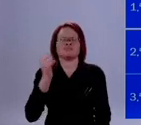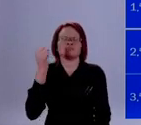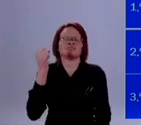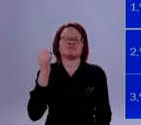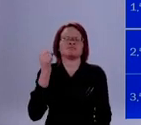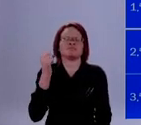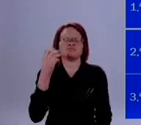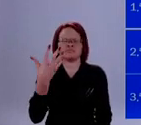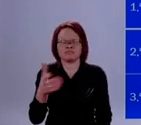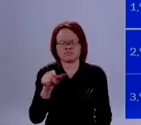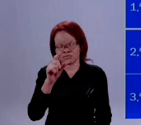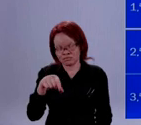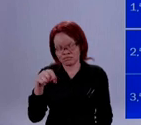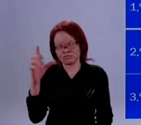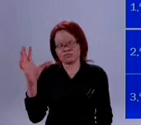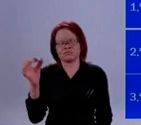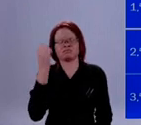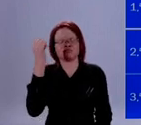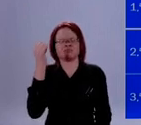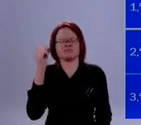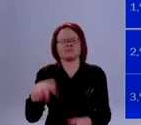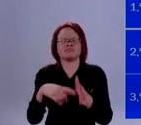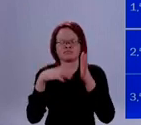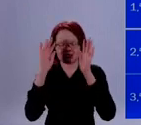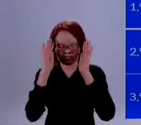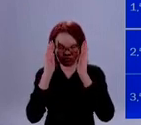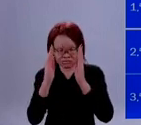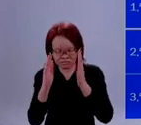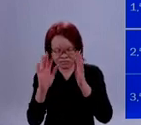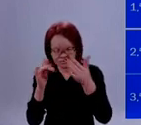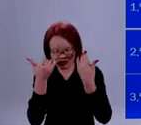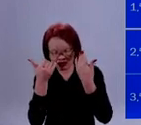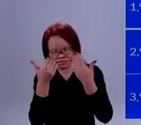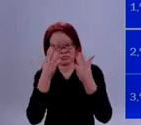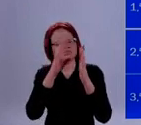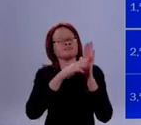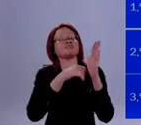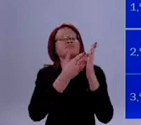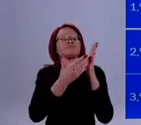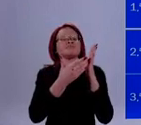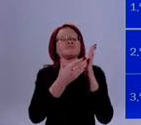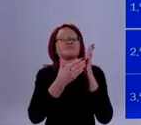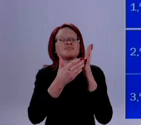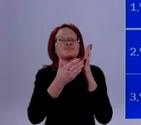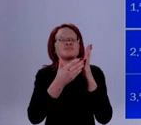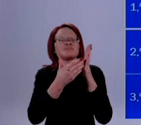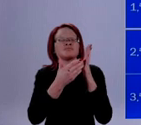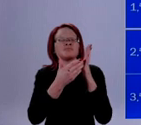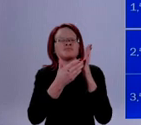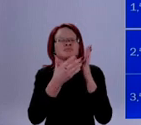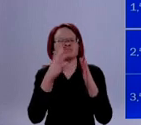e com o número de consumidores prestemos atenção a esta tabela